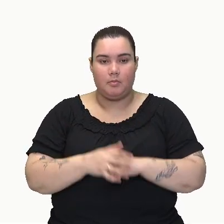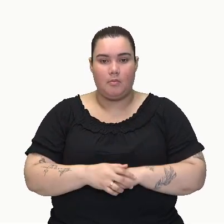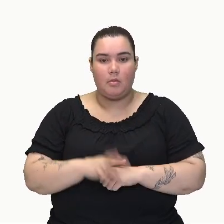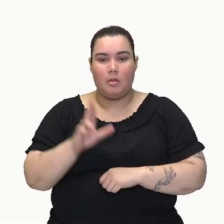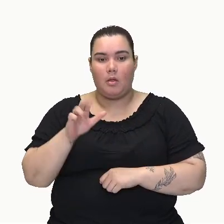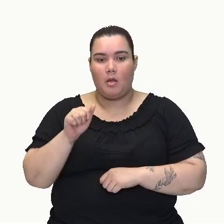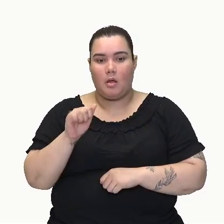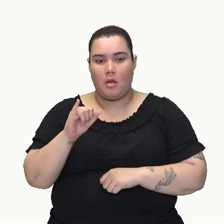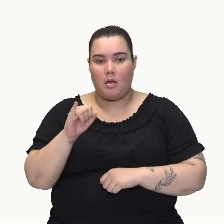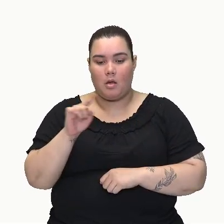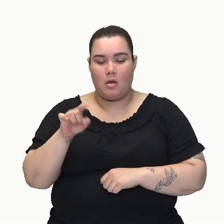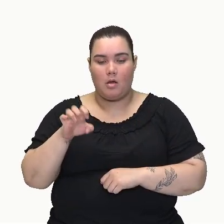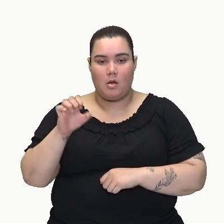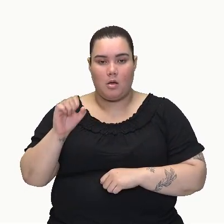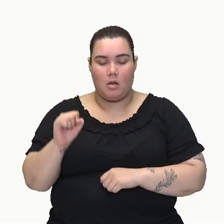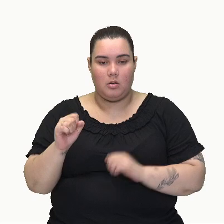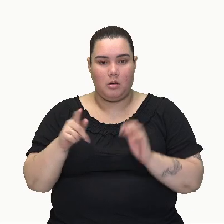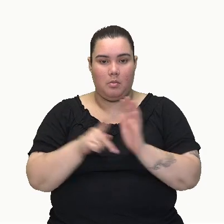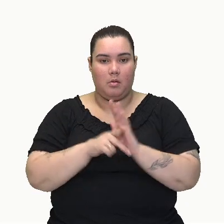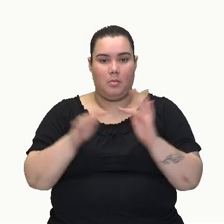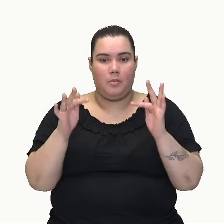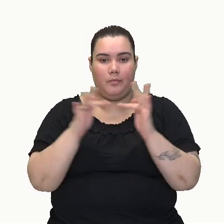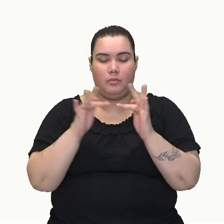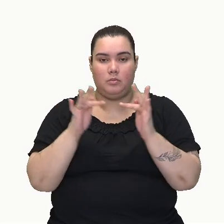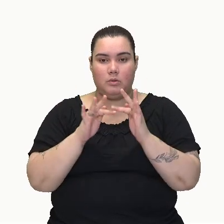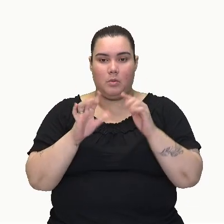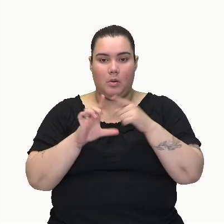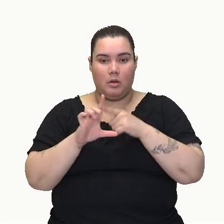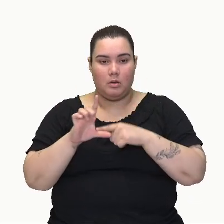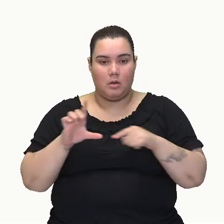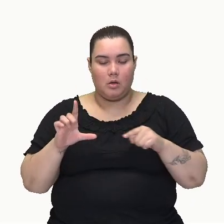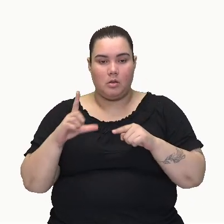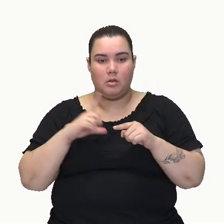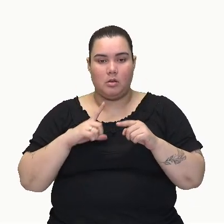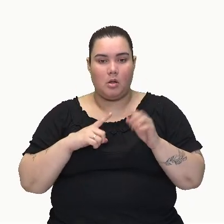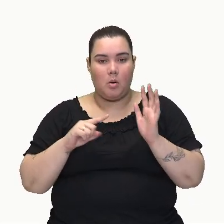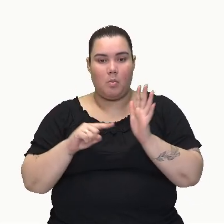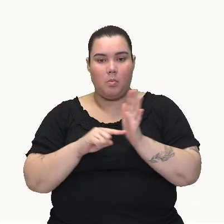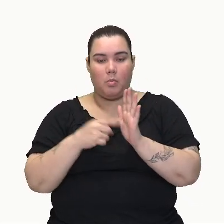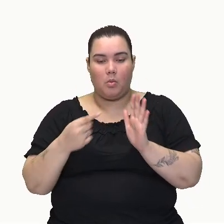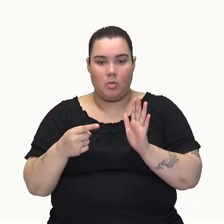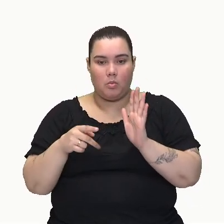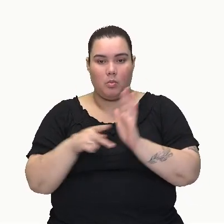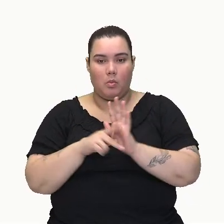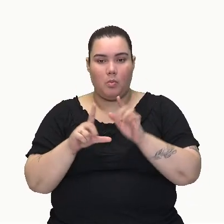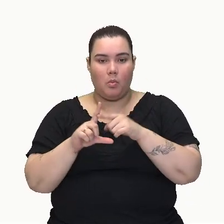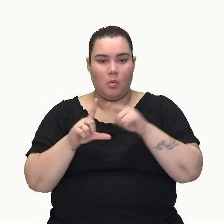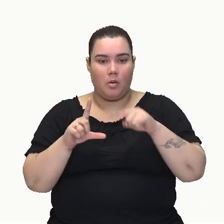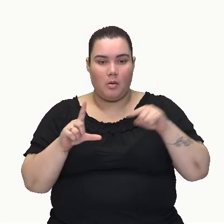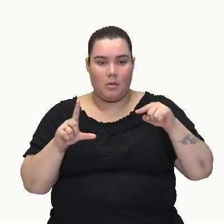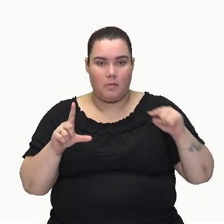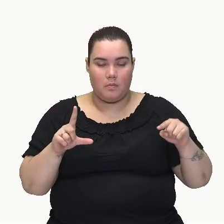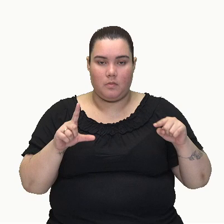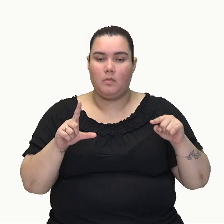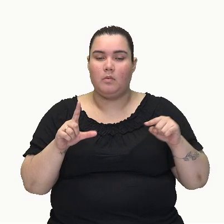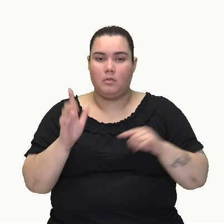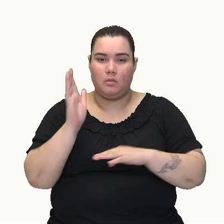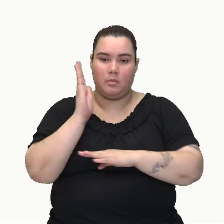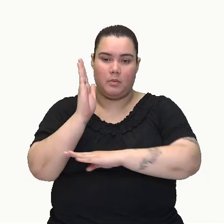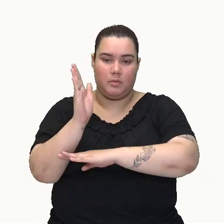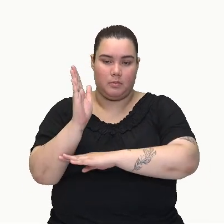quadrática fornecem os pontos de interseção do gráfico da função com os eixos do